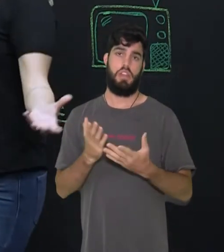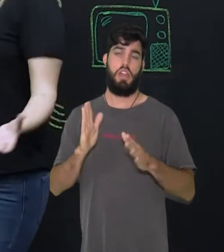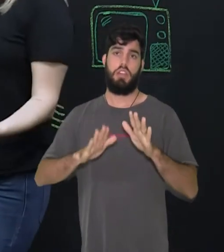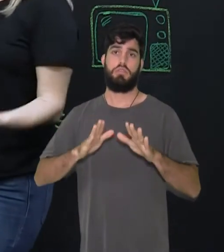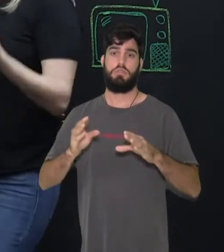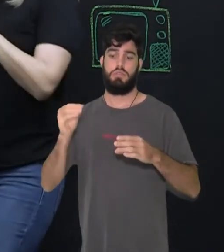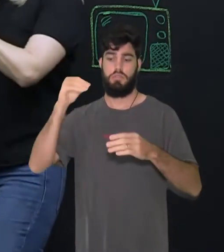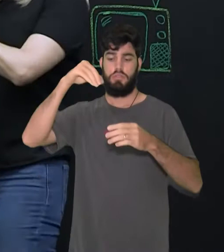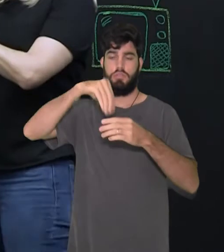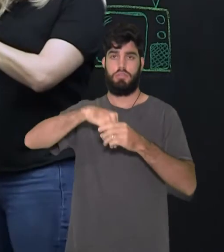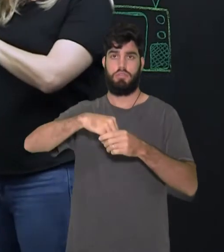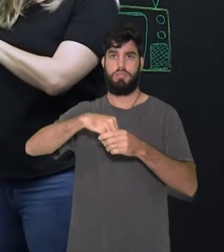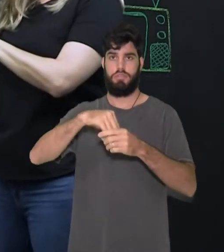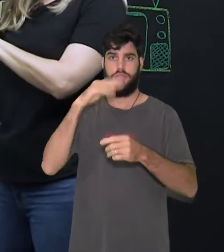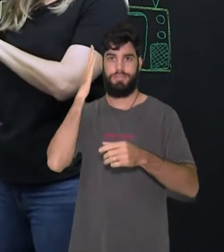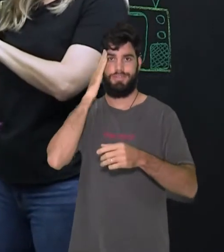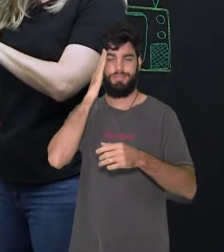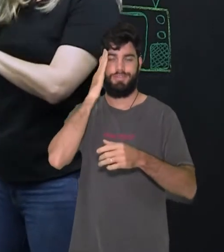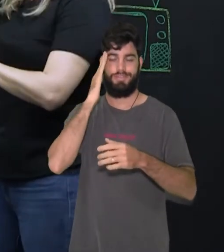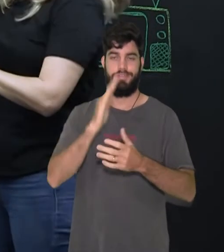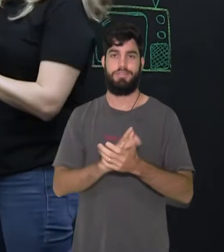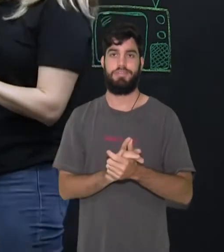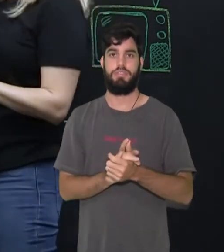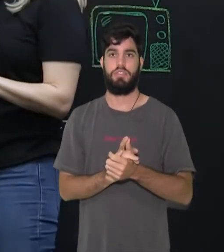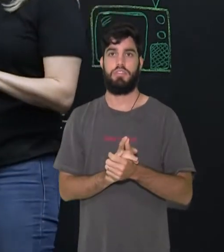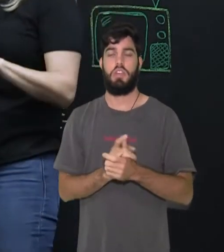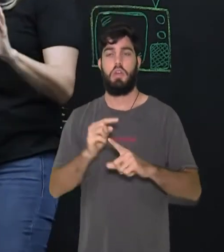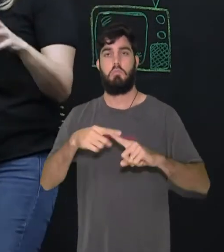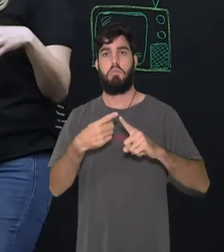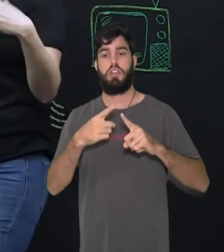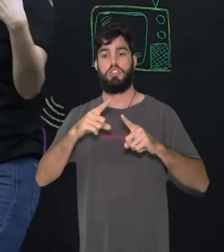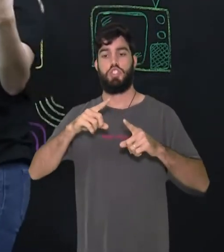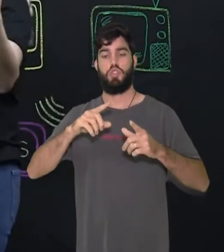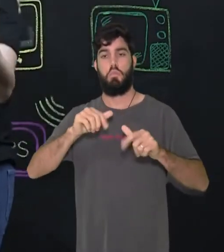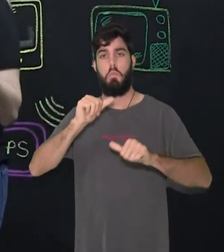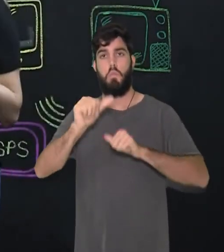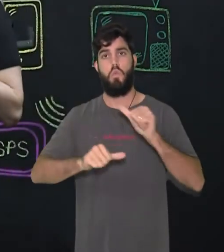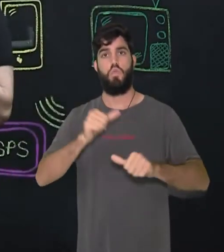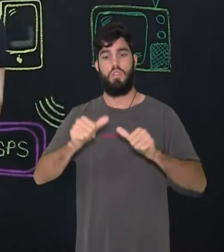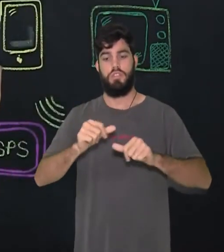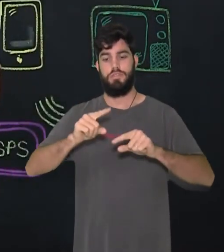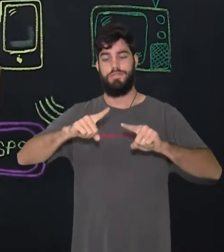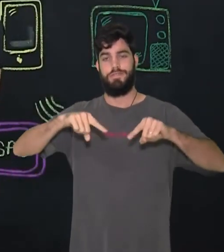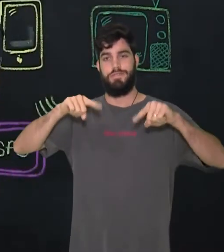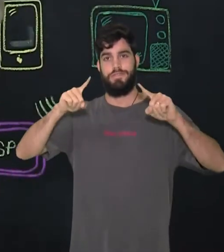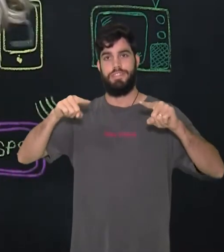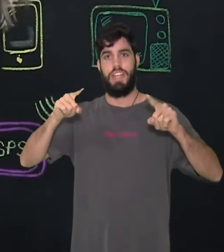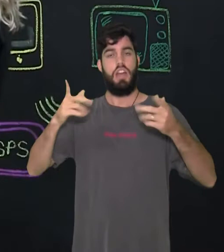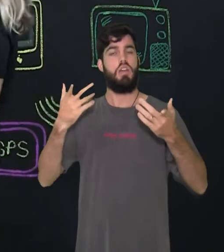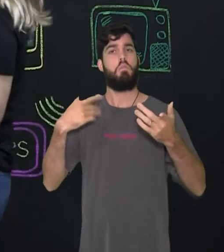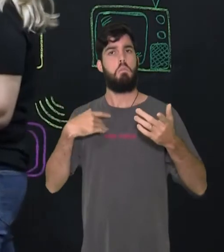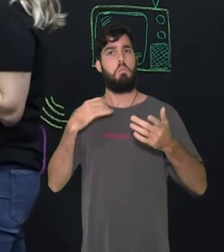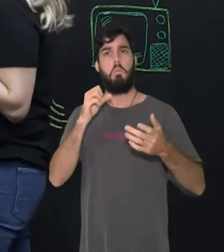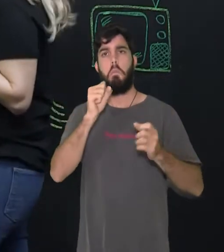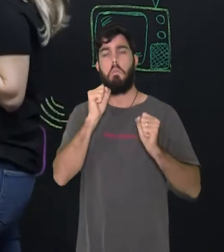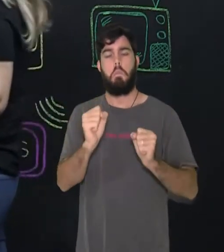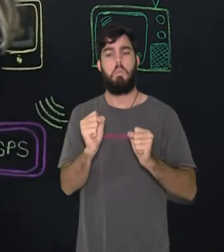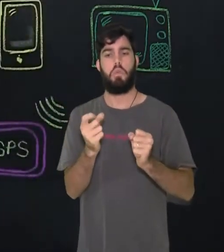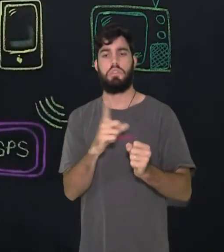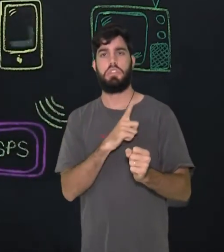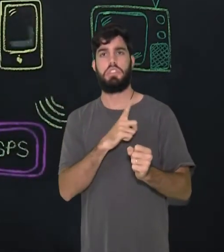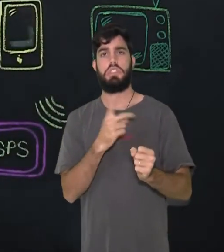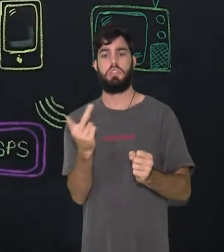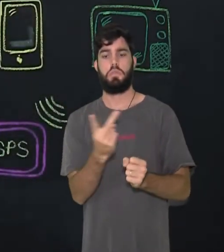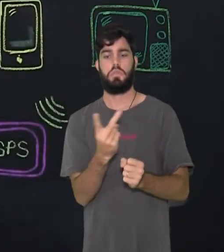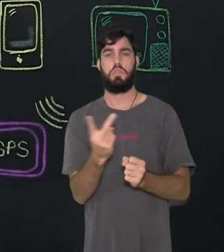mesmo conceito que são ondas eletromagnéticas. Mas mudando a frequência, a gente está mudando o tipo, né, da onda que a gente está tratando. Por isso que elas